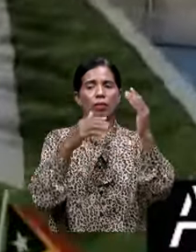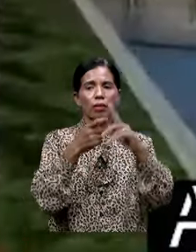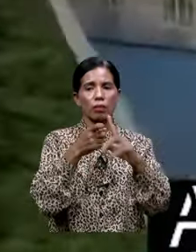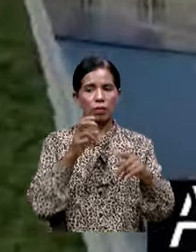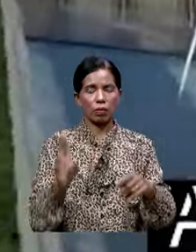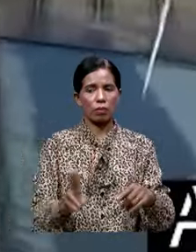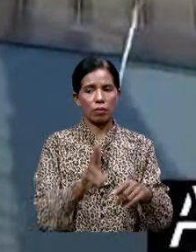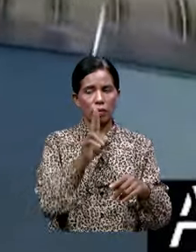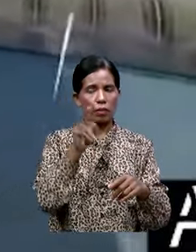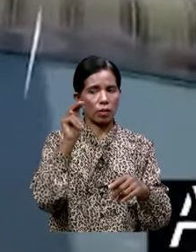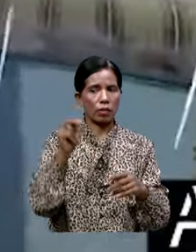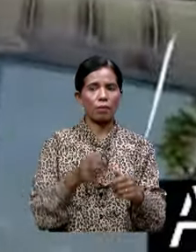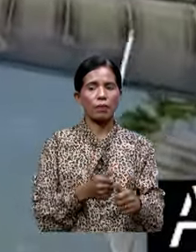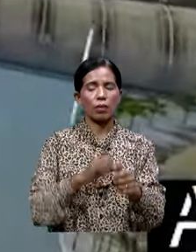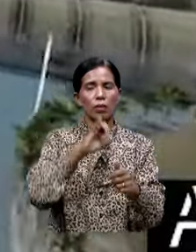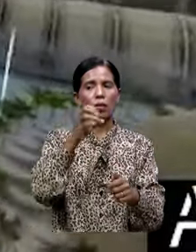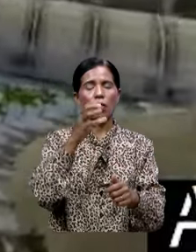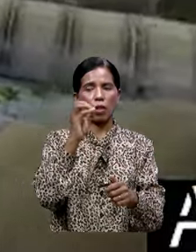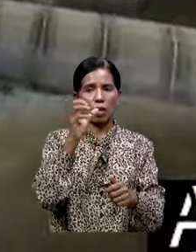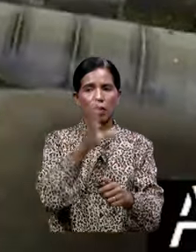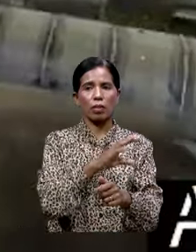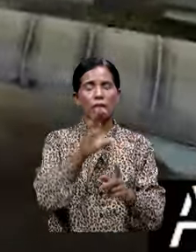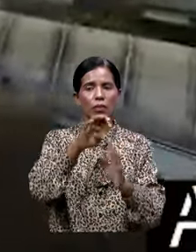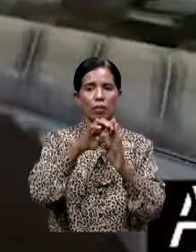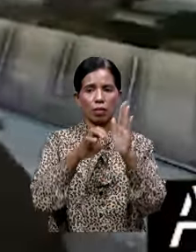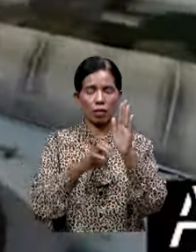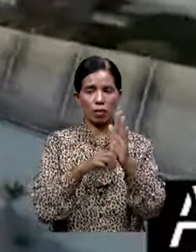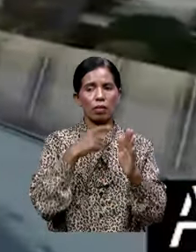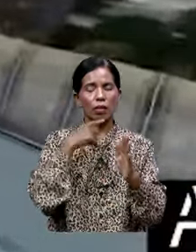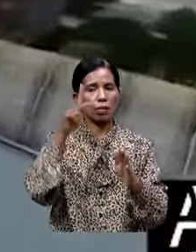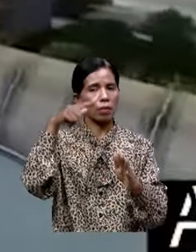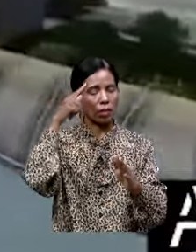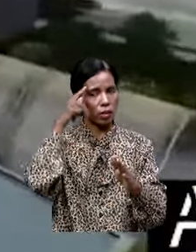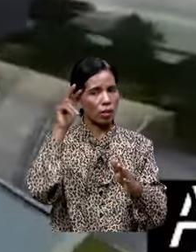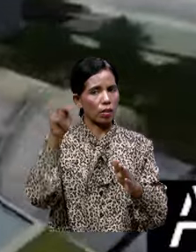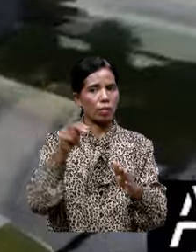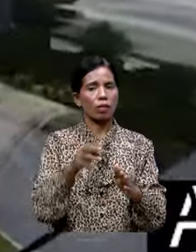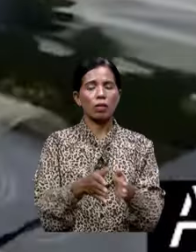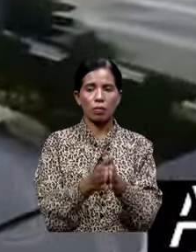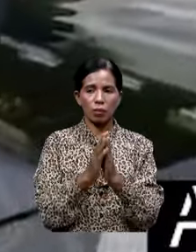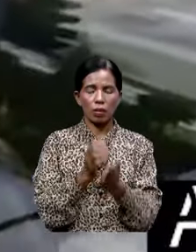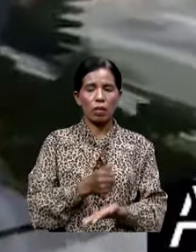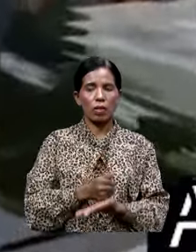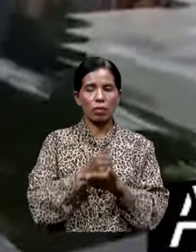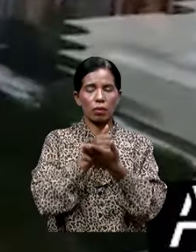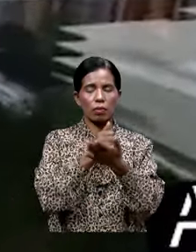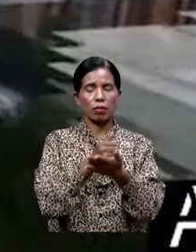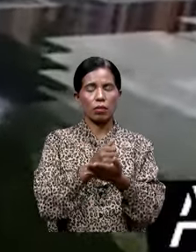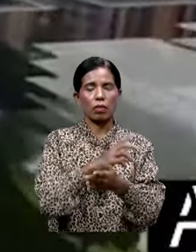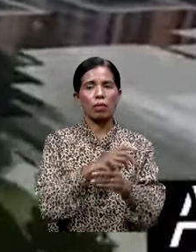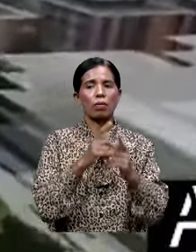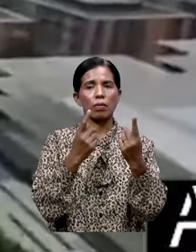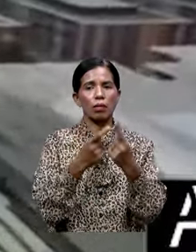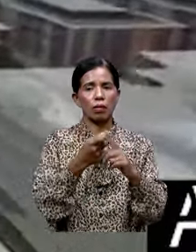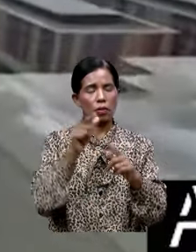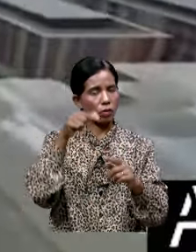universidade. Tuir João Soares, se fez estar uma apreciação da política, né? Nosso russo ajuda o engenheiro russo e